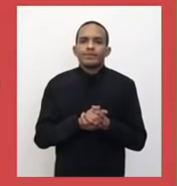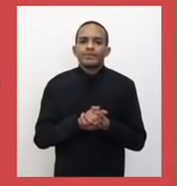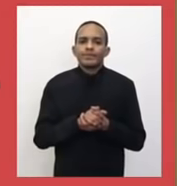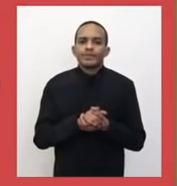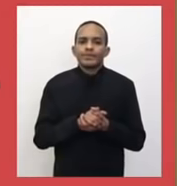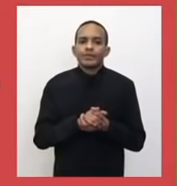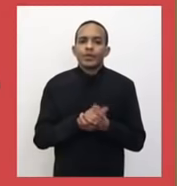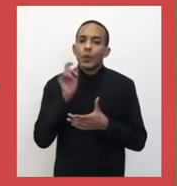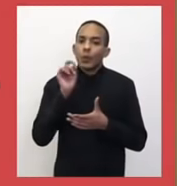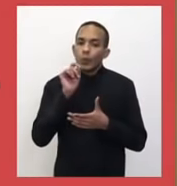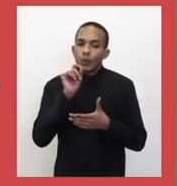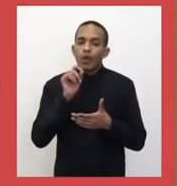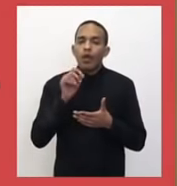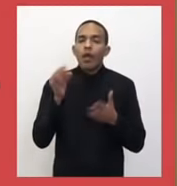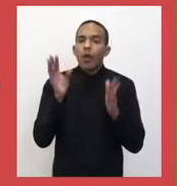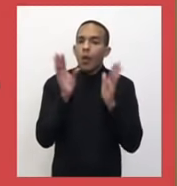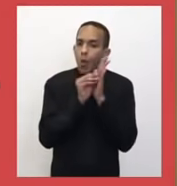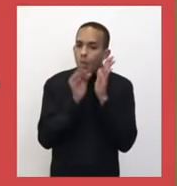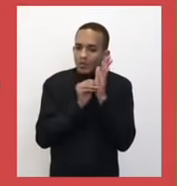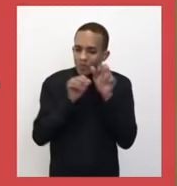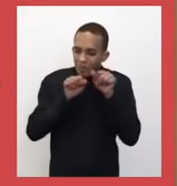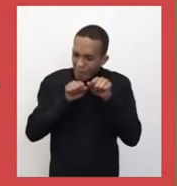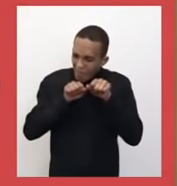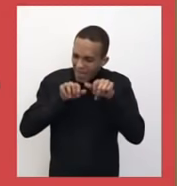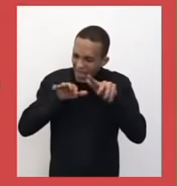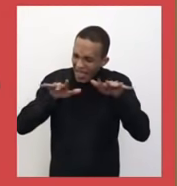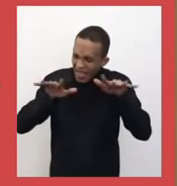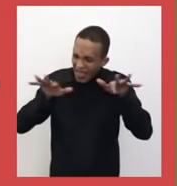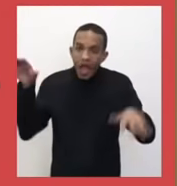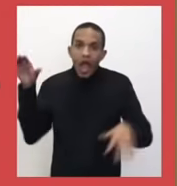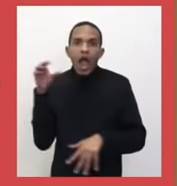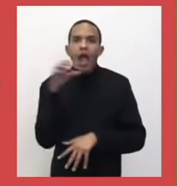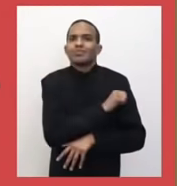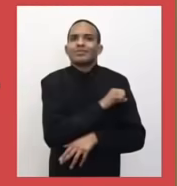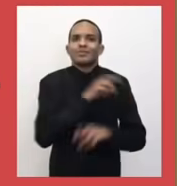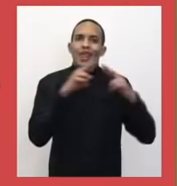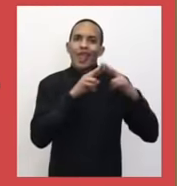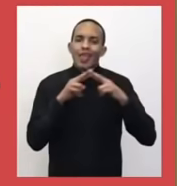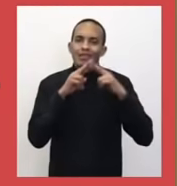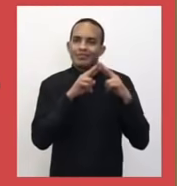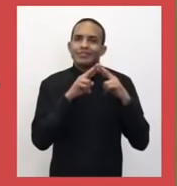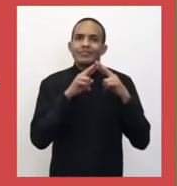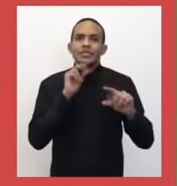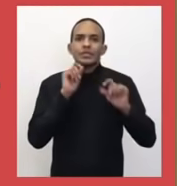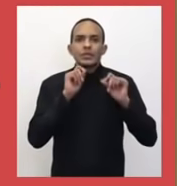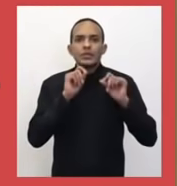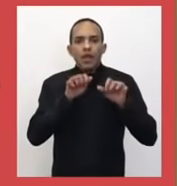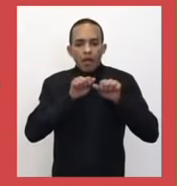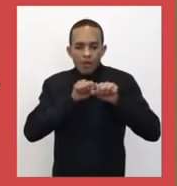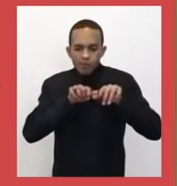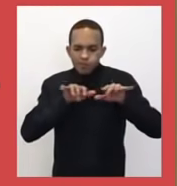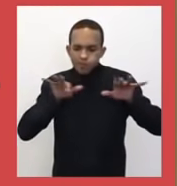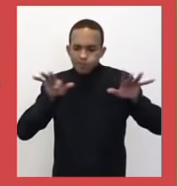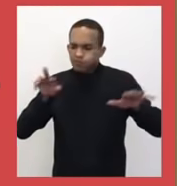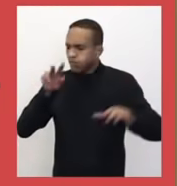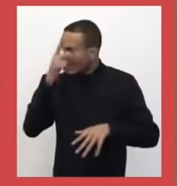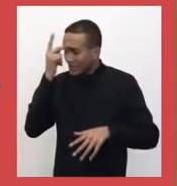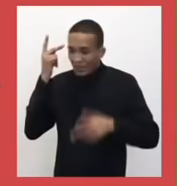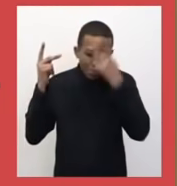Conteúdo viral é um conteúdo que se espalha rapidamente pela rede. É algo que é compartilhado por